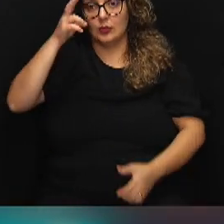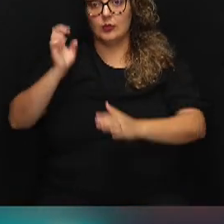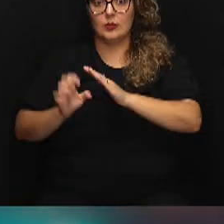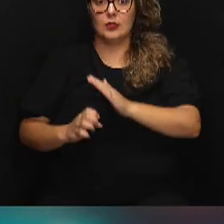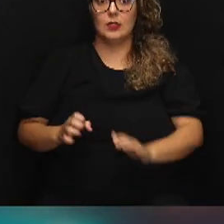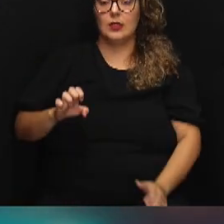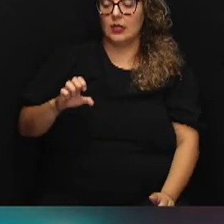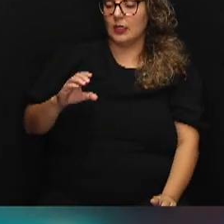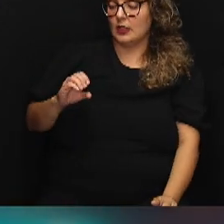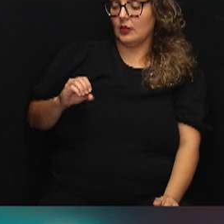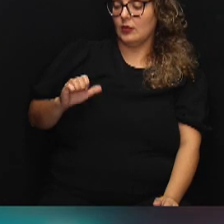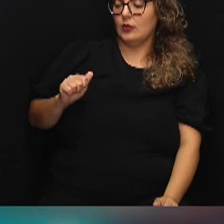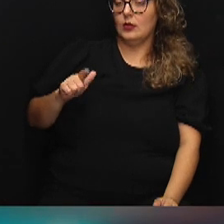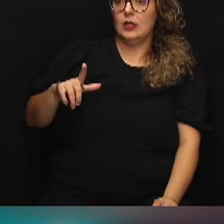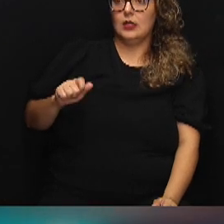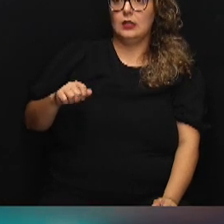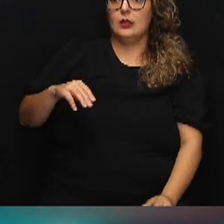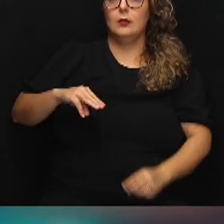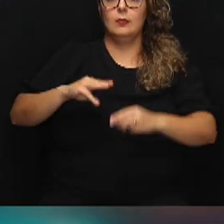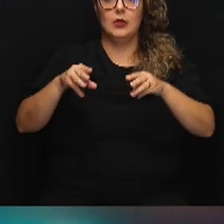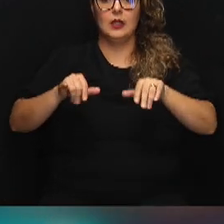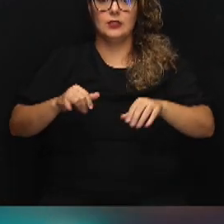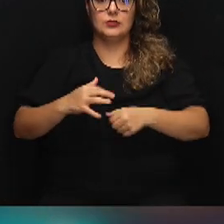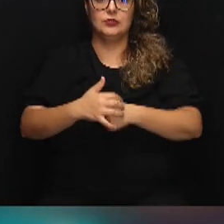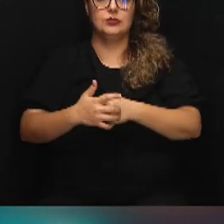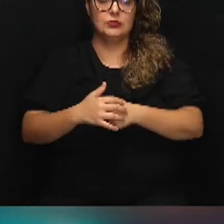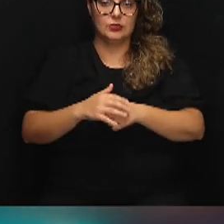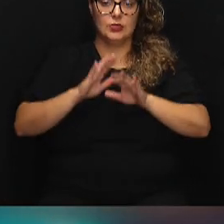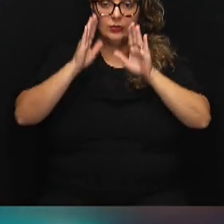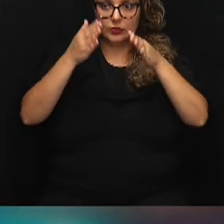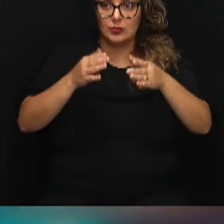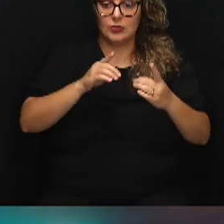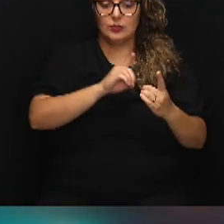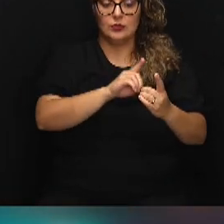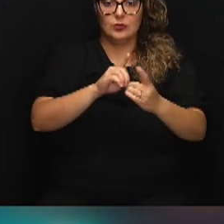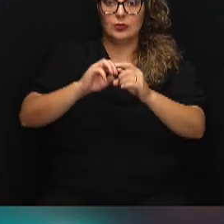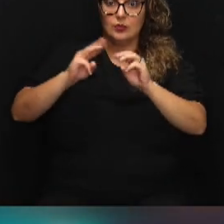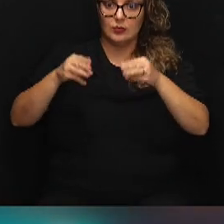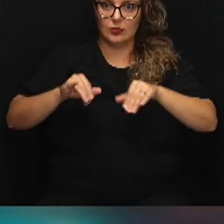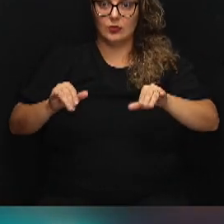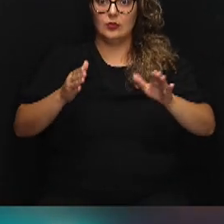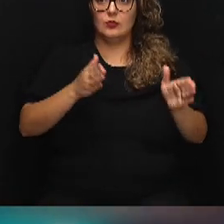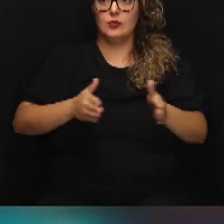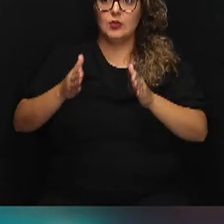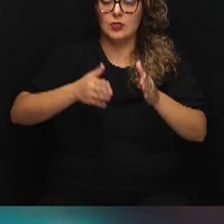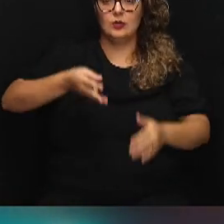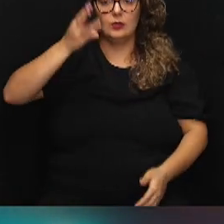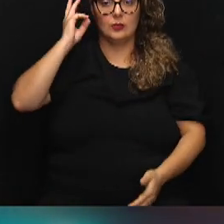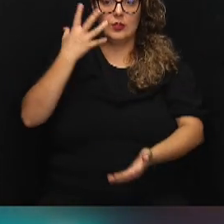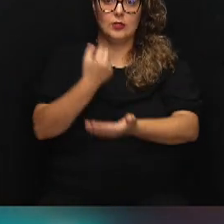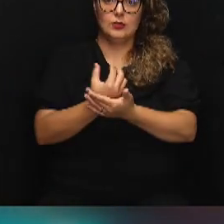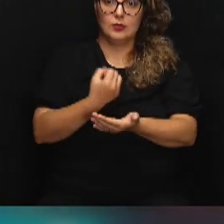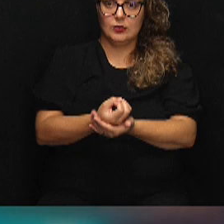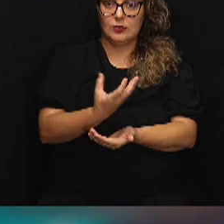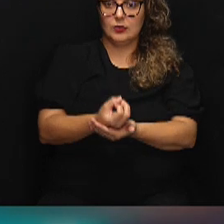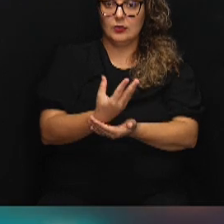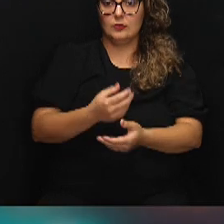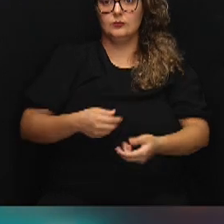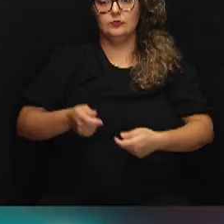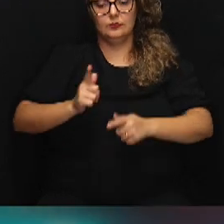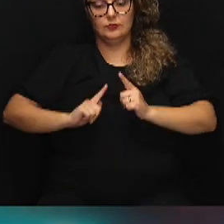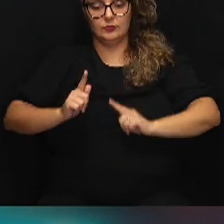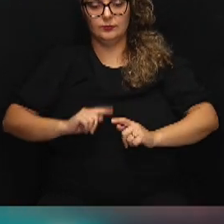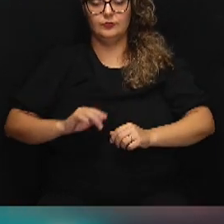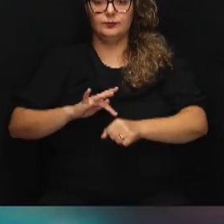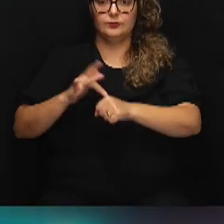Ecoala Marketing Digital, uma empresa com foco em consultoria em marketing, produção de podcasts, gerenciamento de redes sociais,